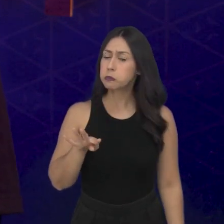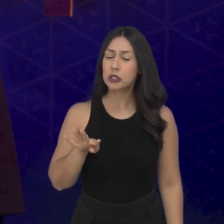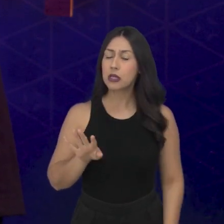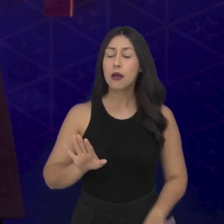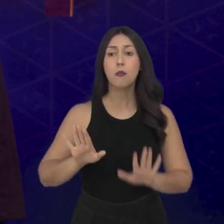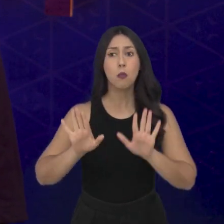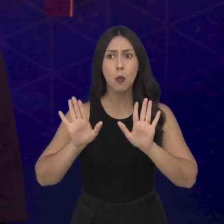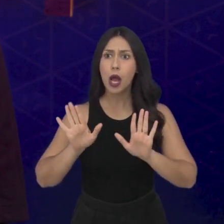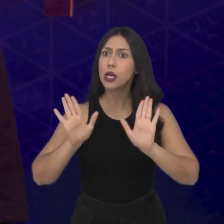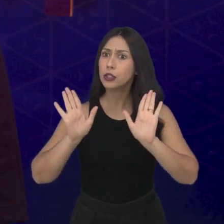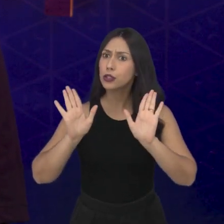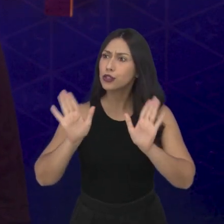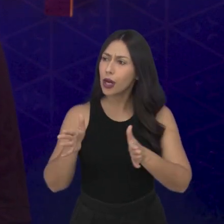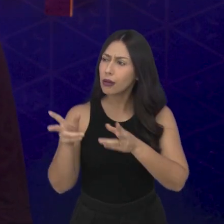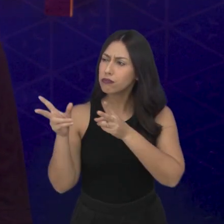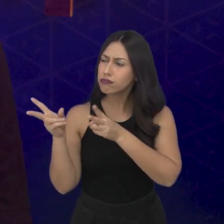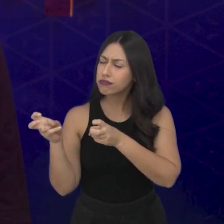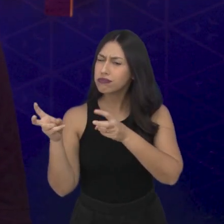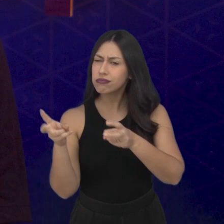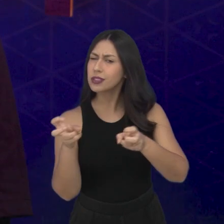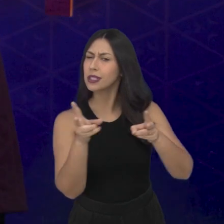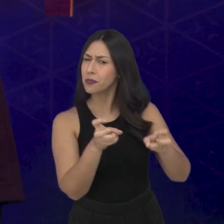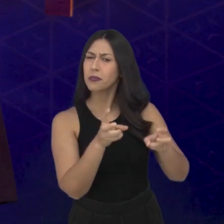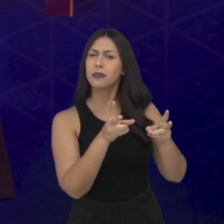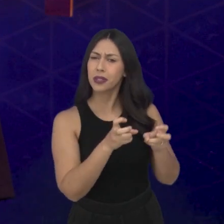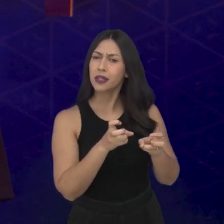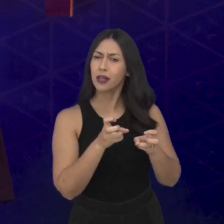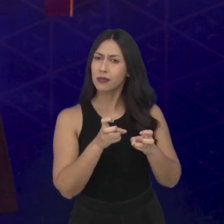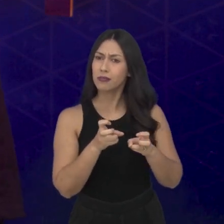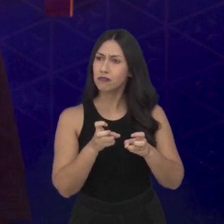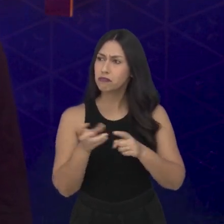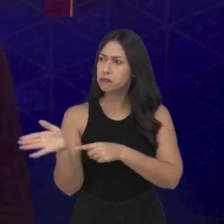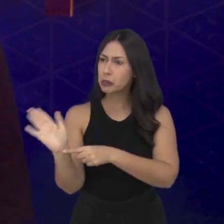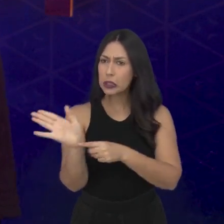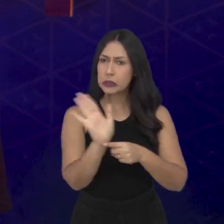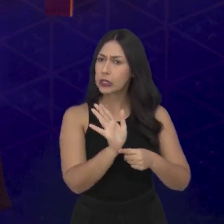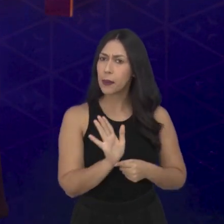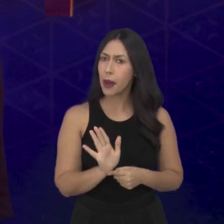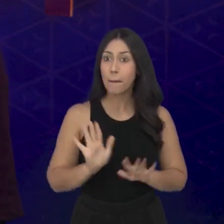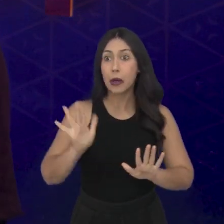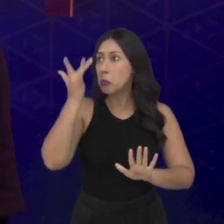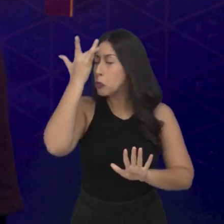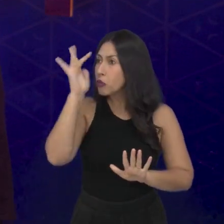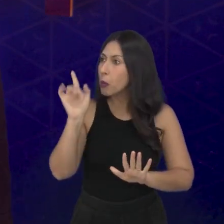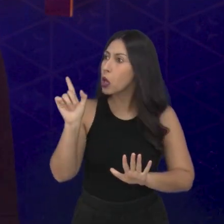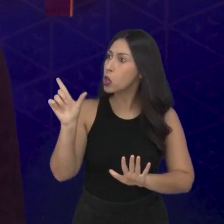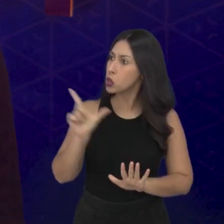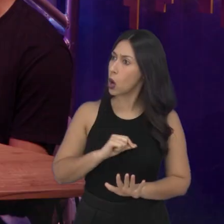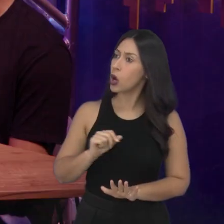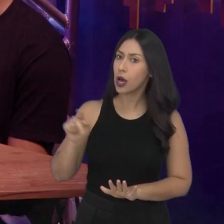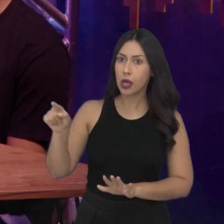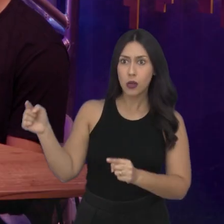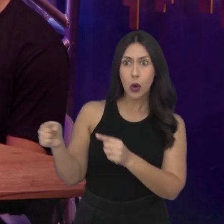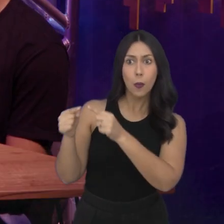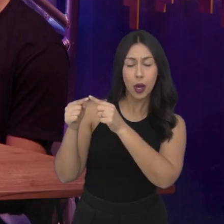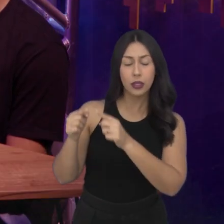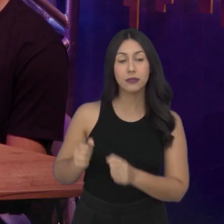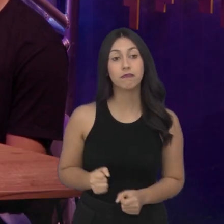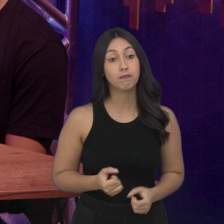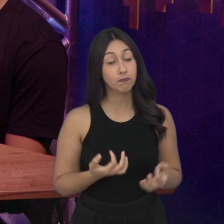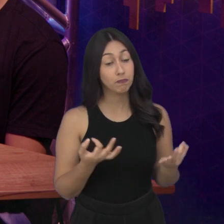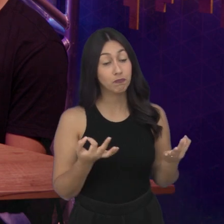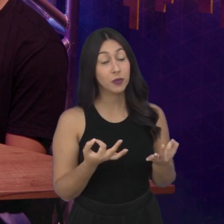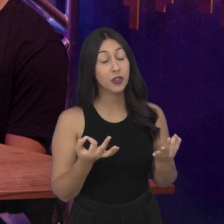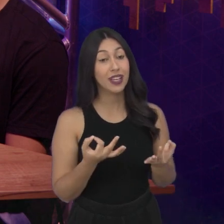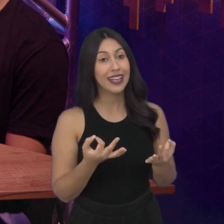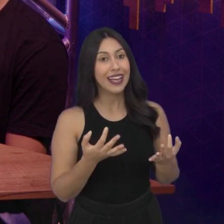termo, mas eu já conhecia algumas obras de Healing Fiction sem saber que era Healing Fiction. Perfeito.